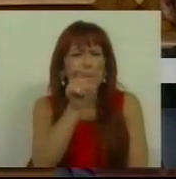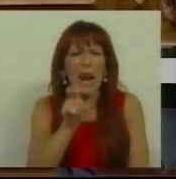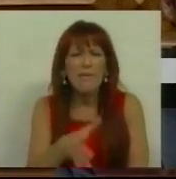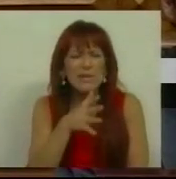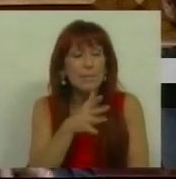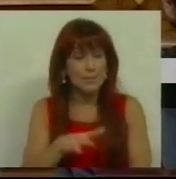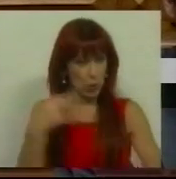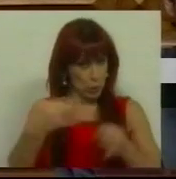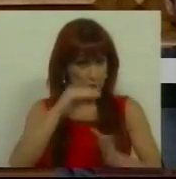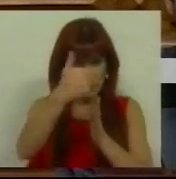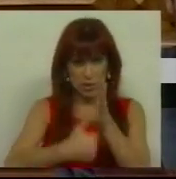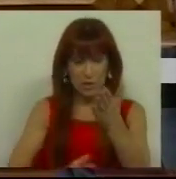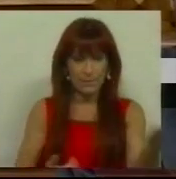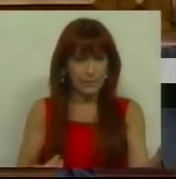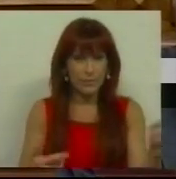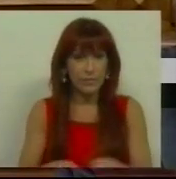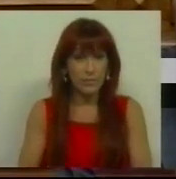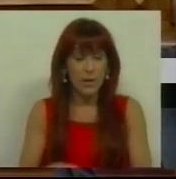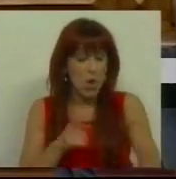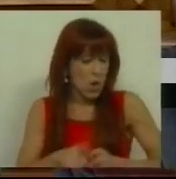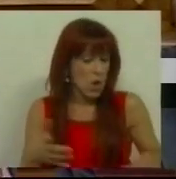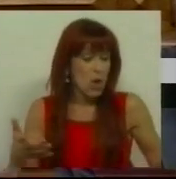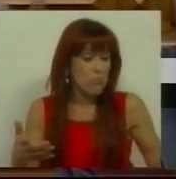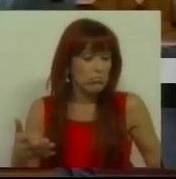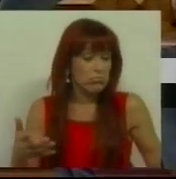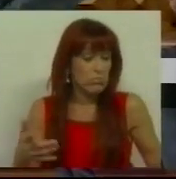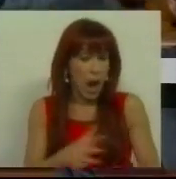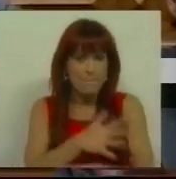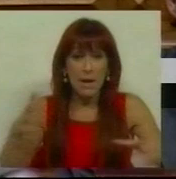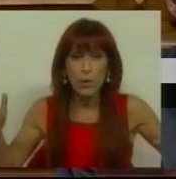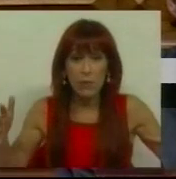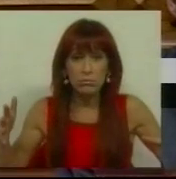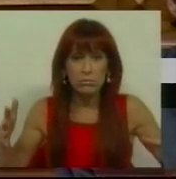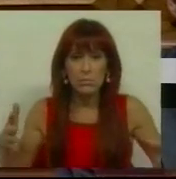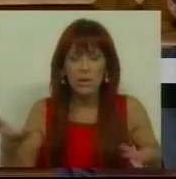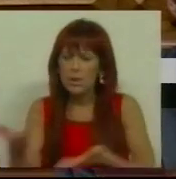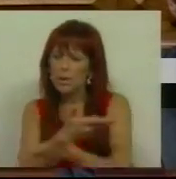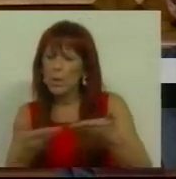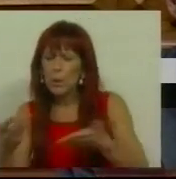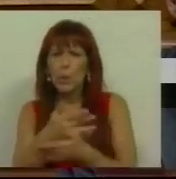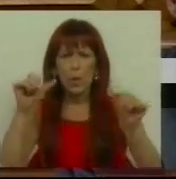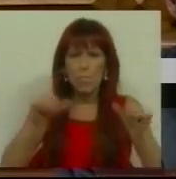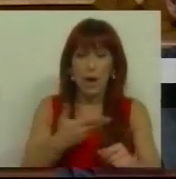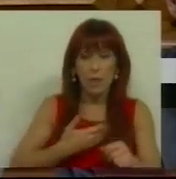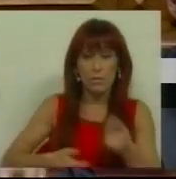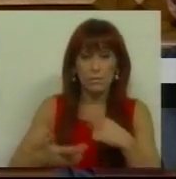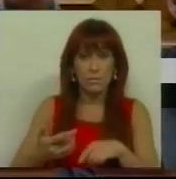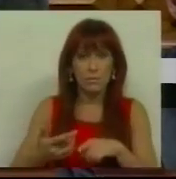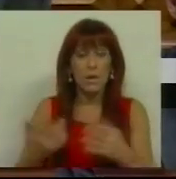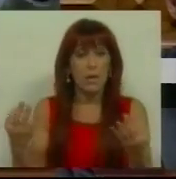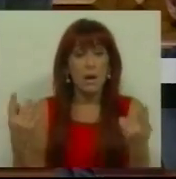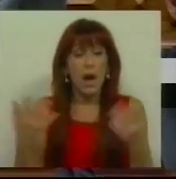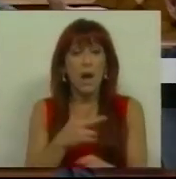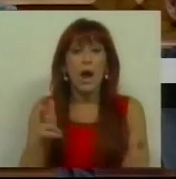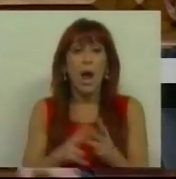palavras? O Tribunal Constitucional, com o qual a maioria conviveu já muito mal no passado, a verdade